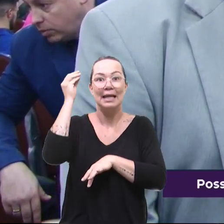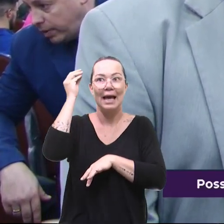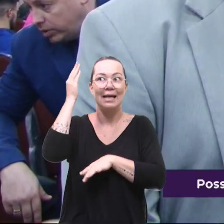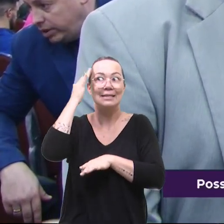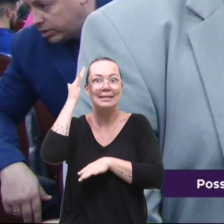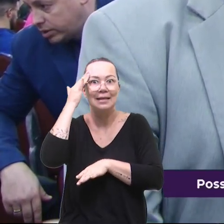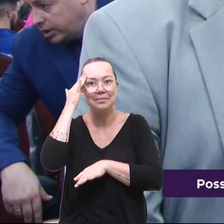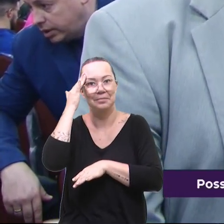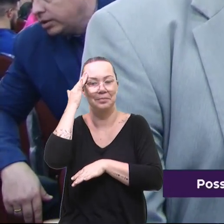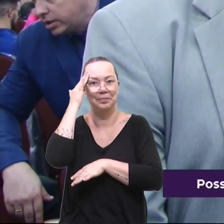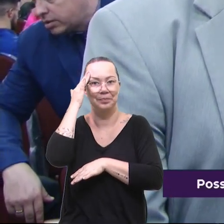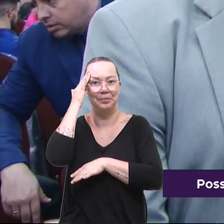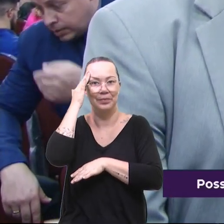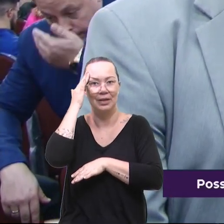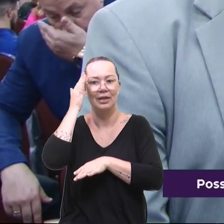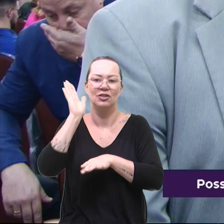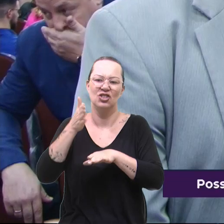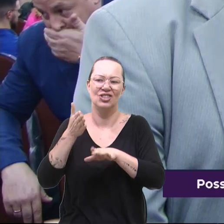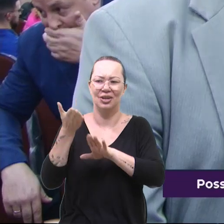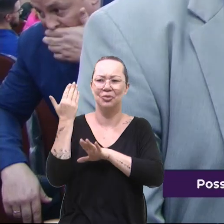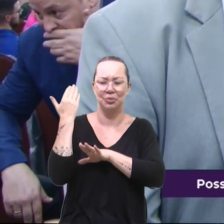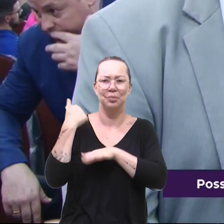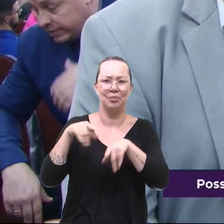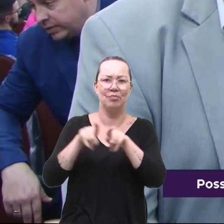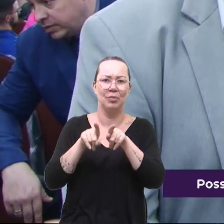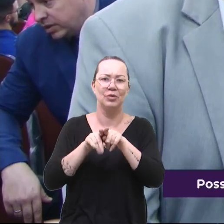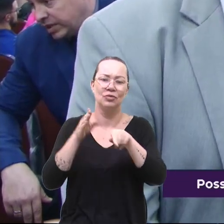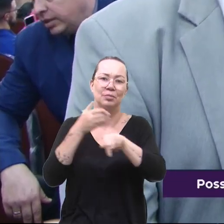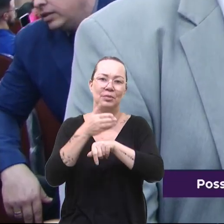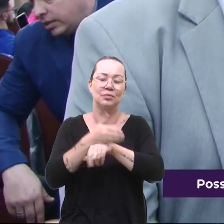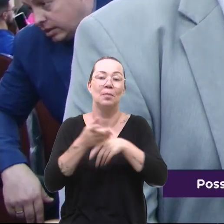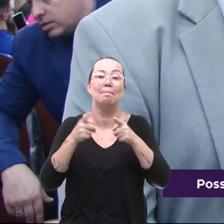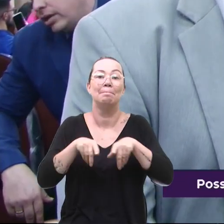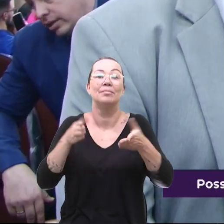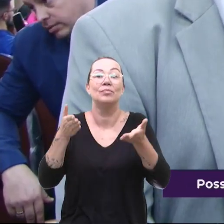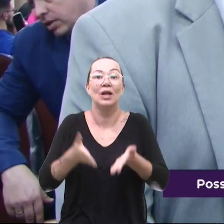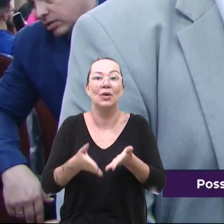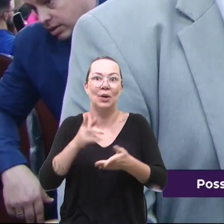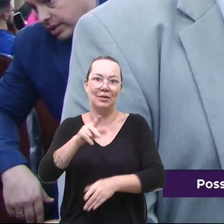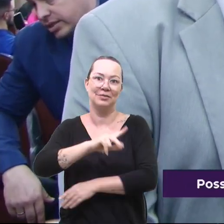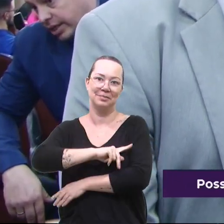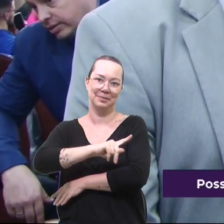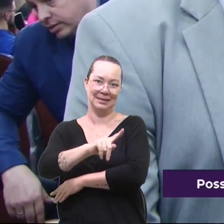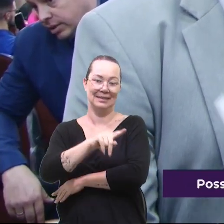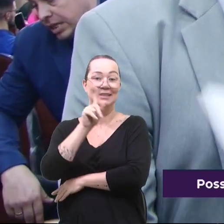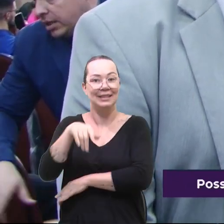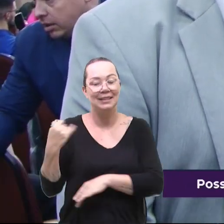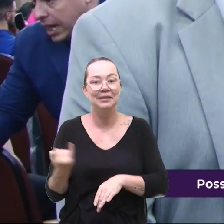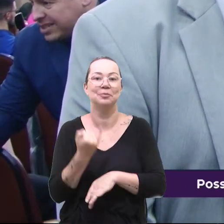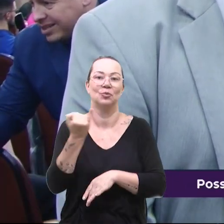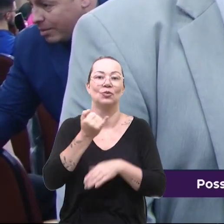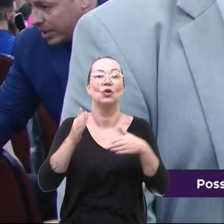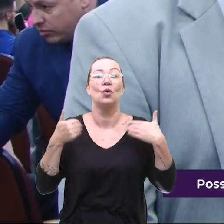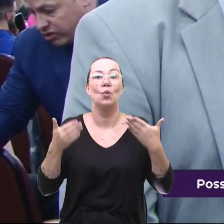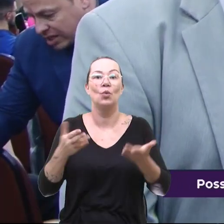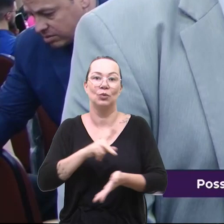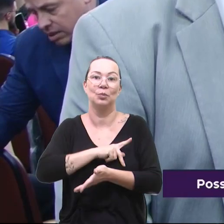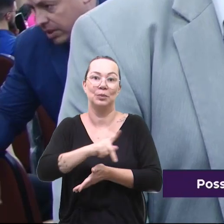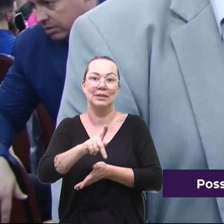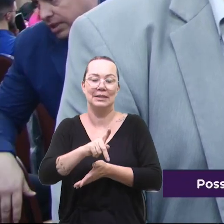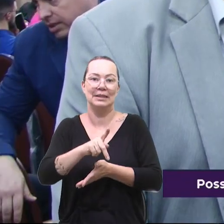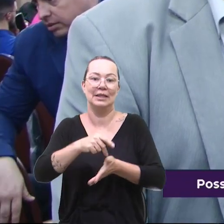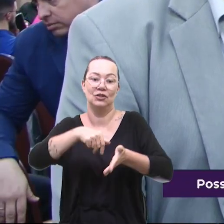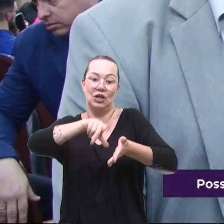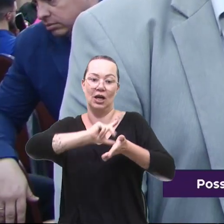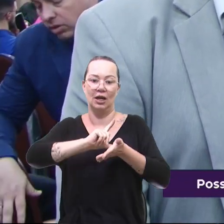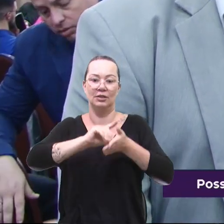Ela que já foi em outras oportunidades da mesa também, mas agora vai presidir. É importante quando o presidente, o anterior, fica na